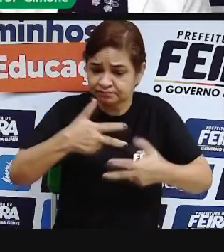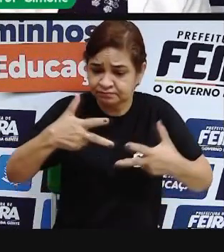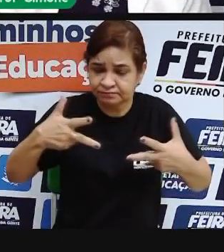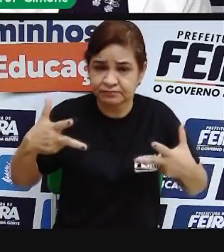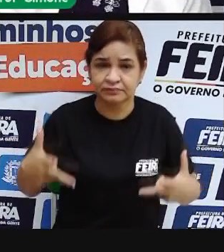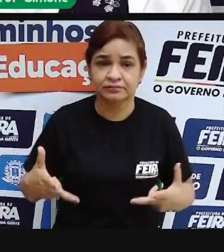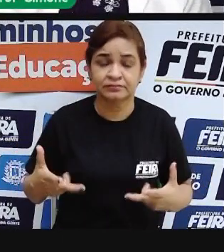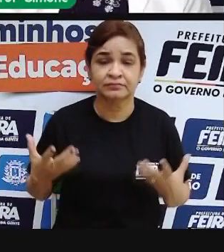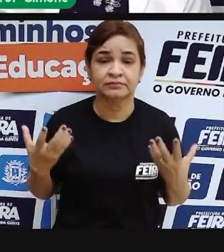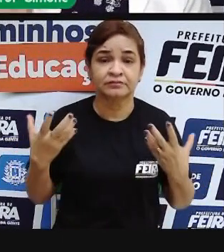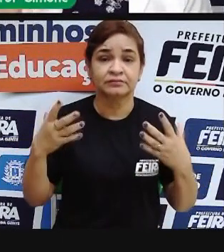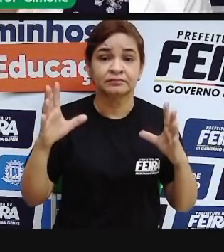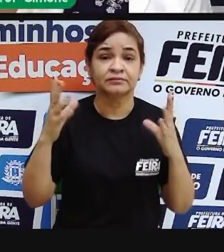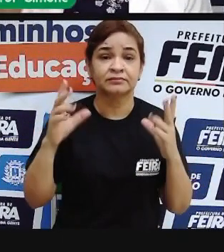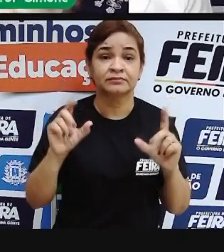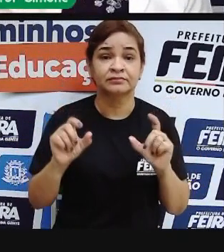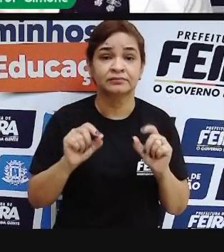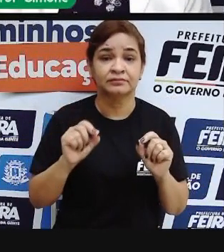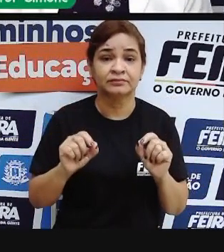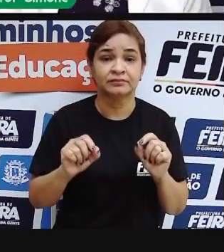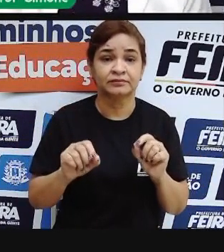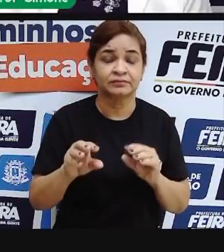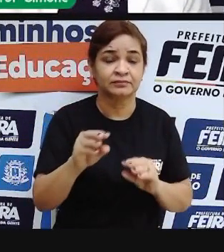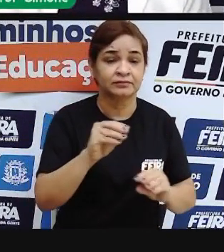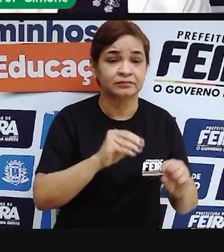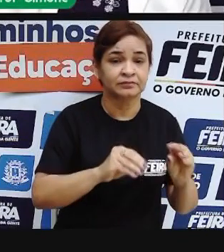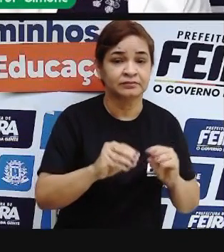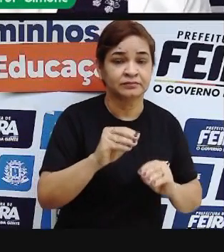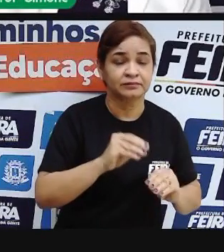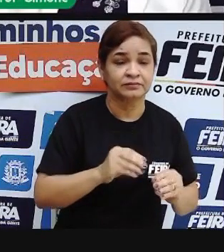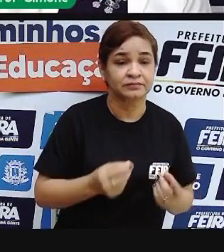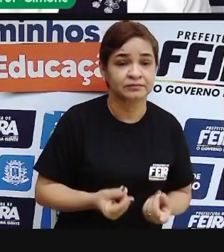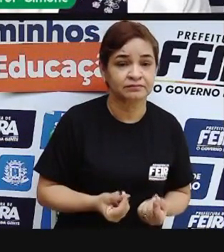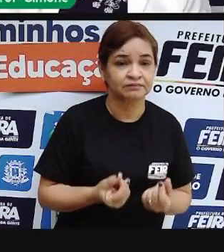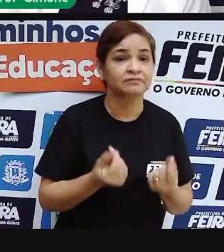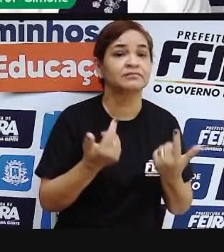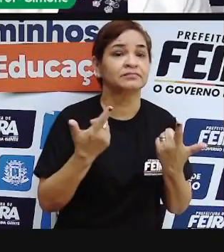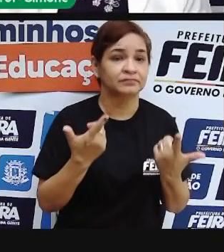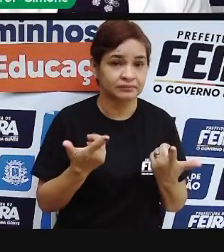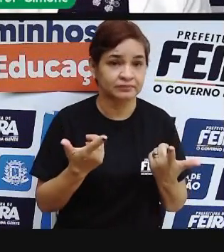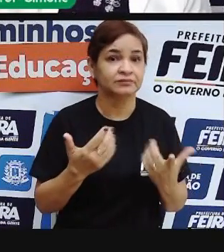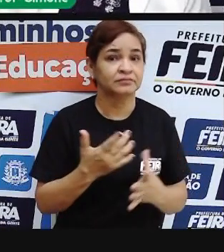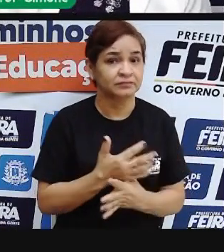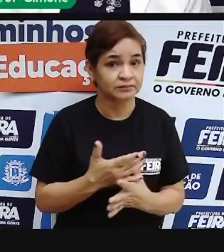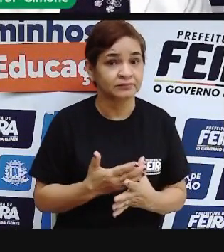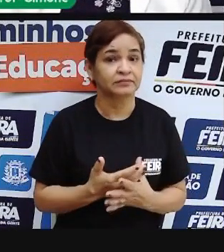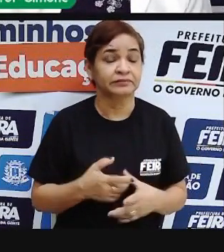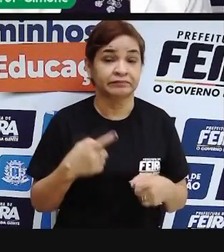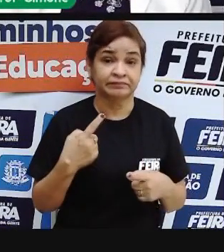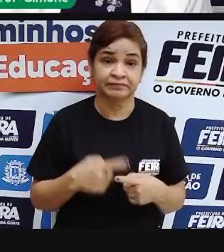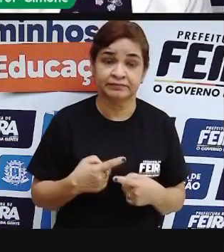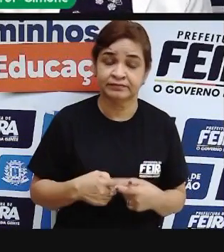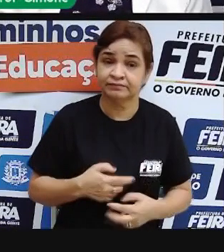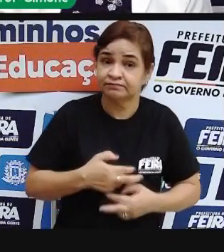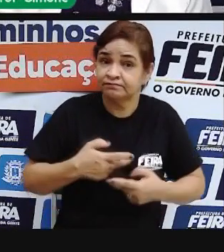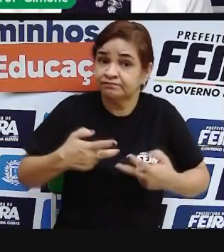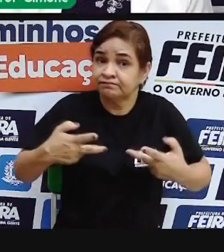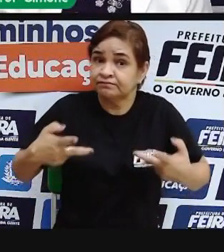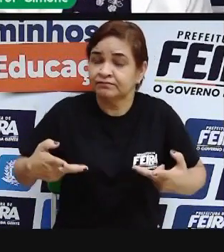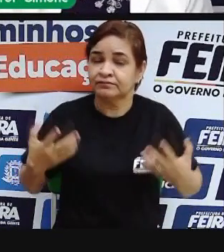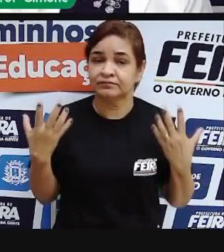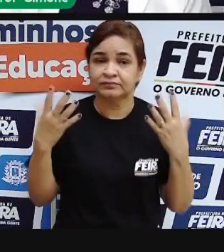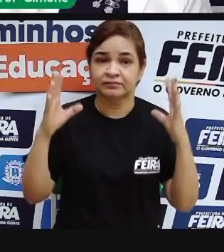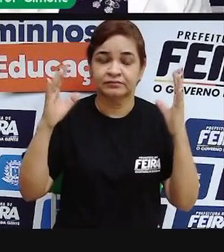para arrecadar, ó, dar um lucrinho aí para as suas cidades, porque são eventos